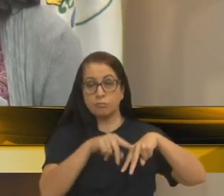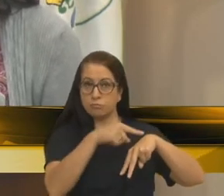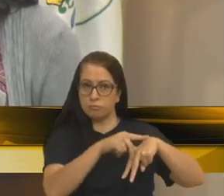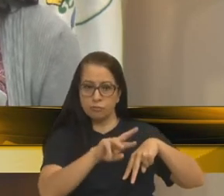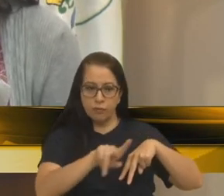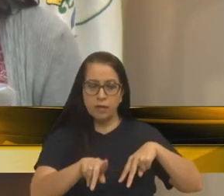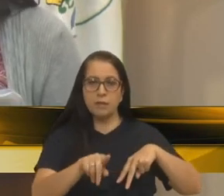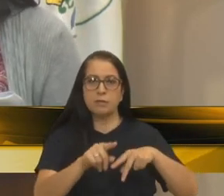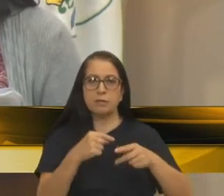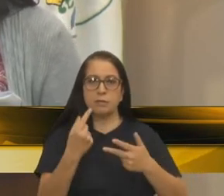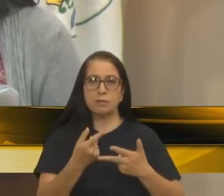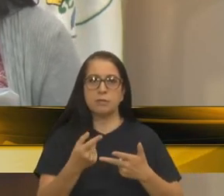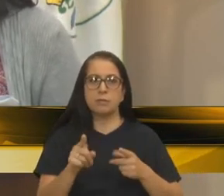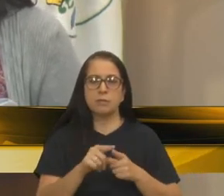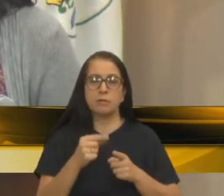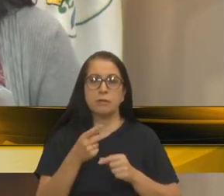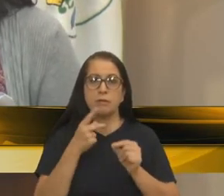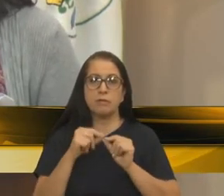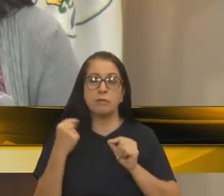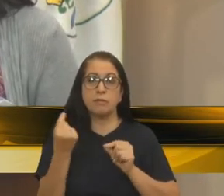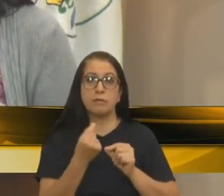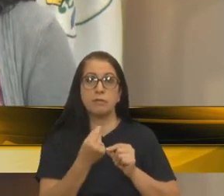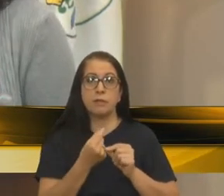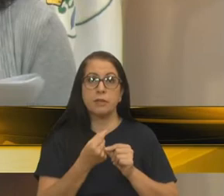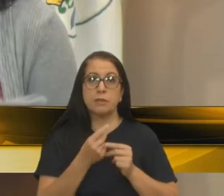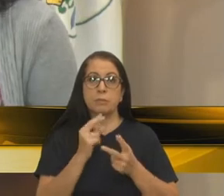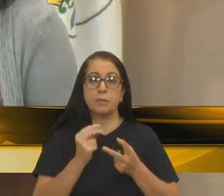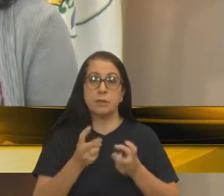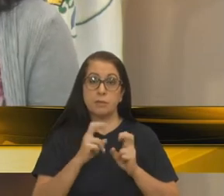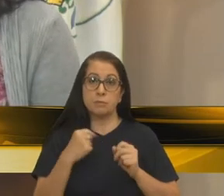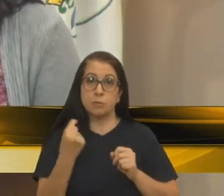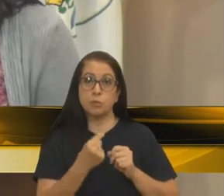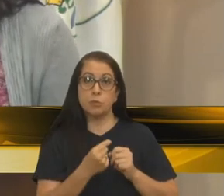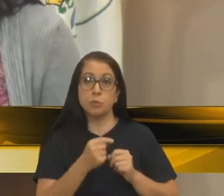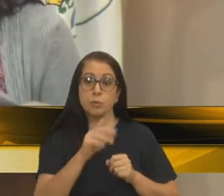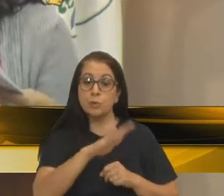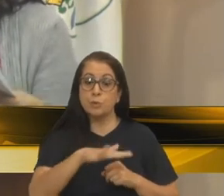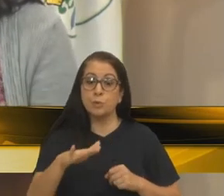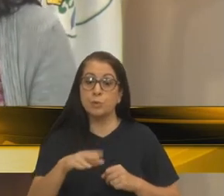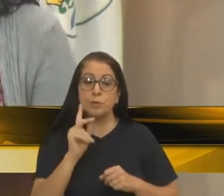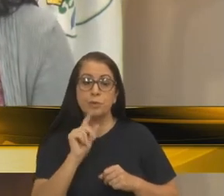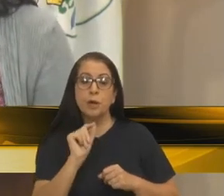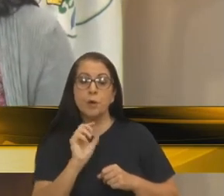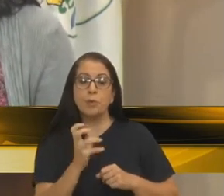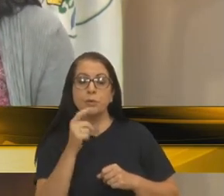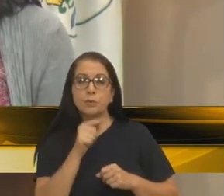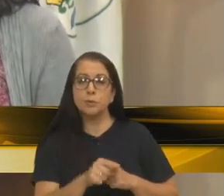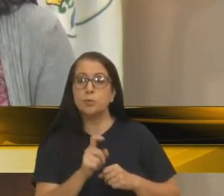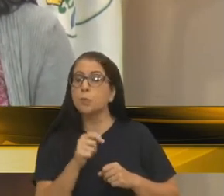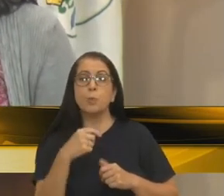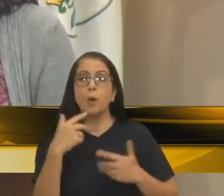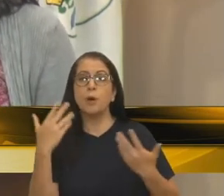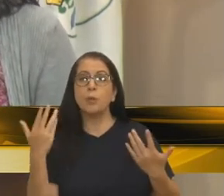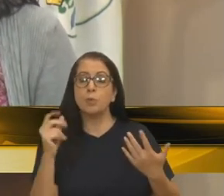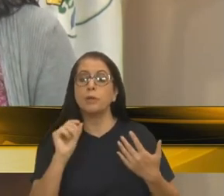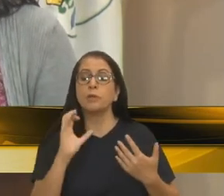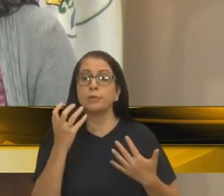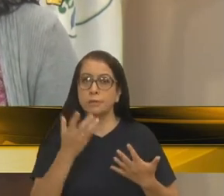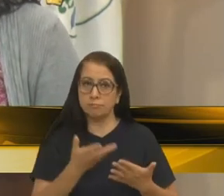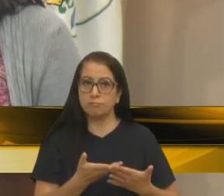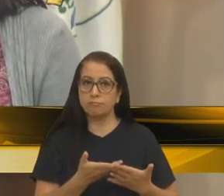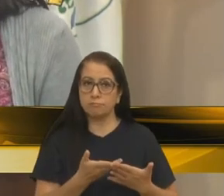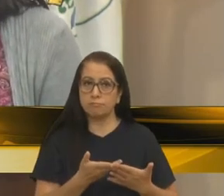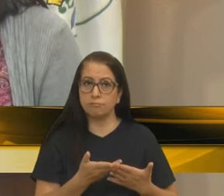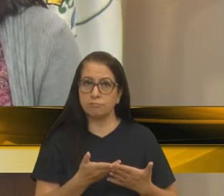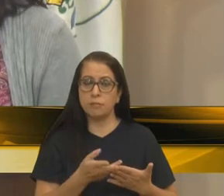abrangência, quais os malefícios identificados nas crianças, né? Porque se está acontecendo isso, se está sendo... qual é o que está acontecendo?